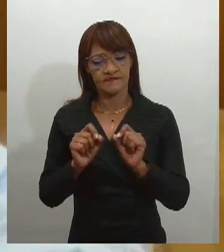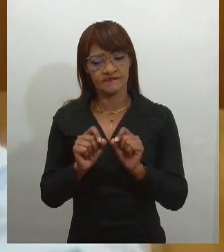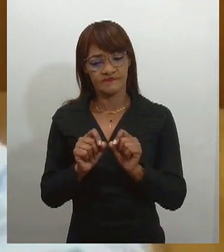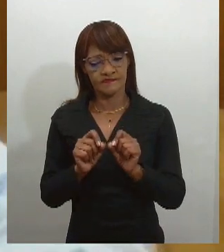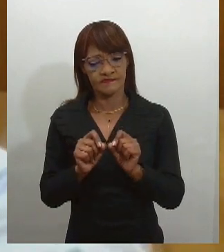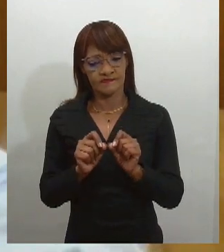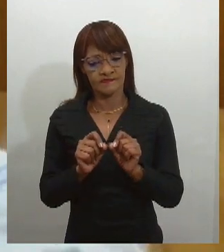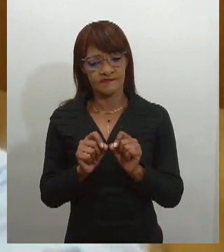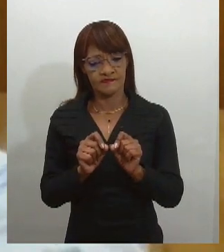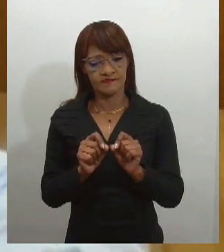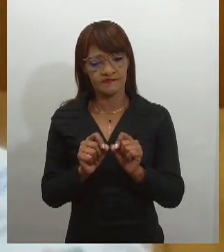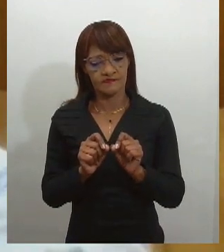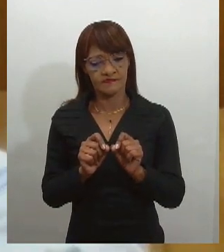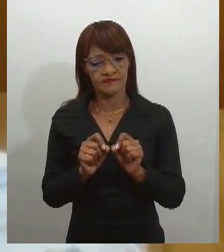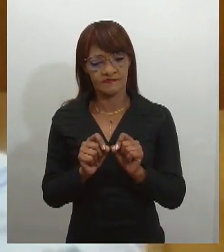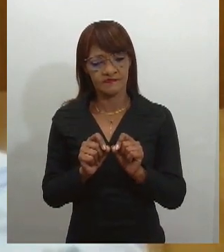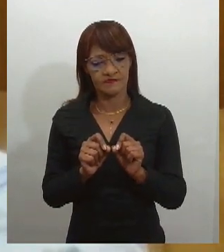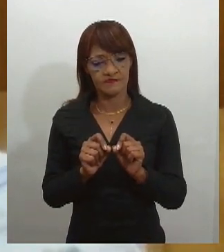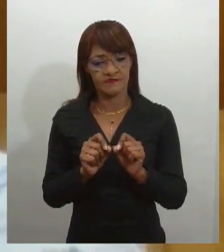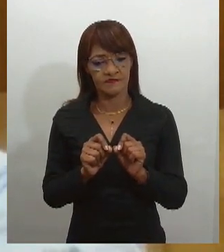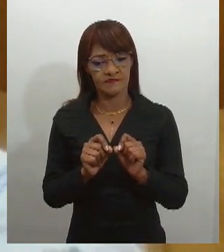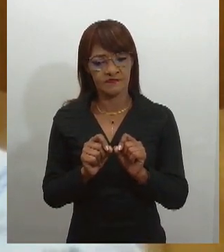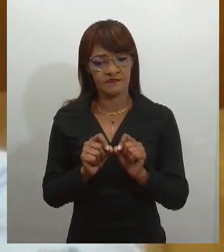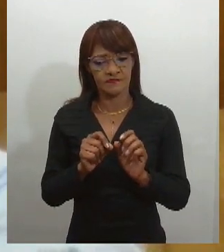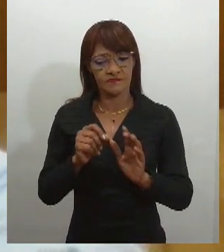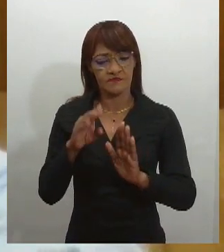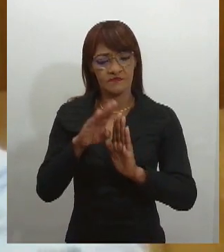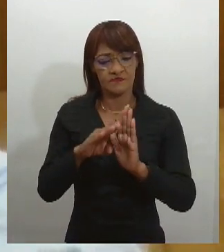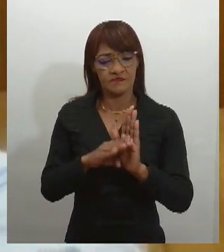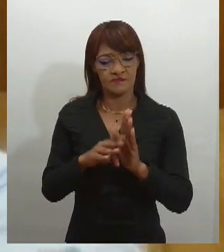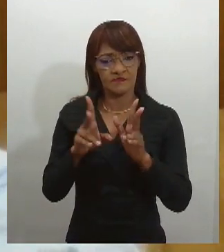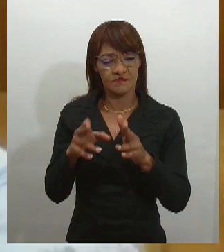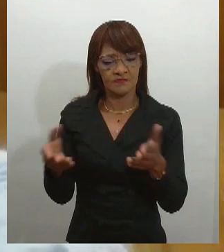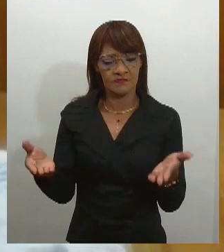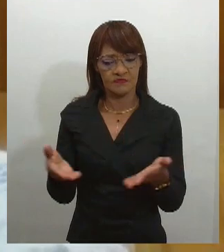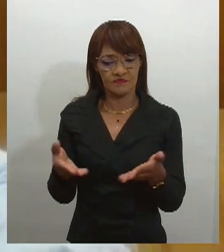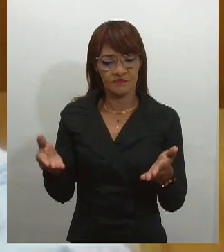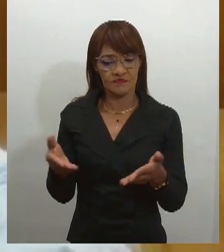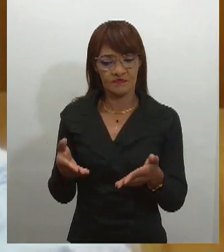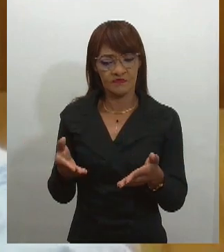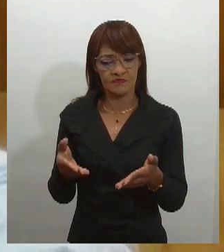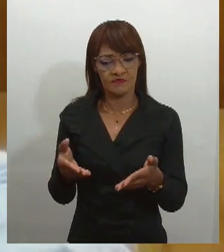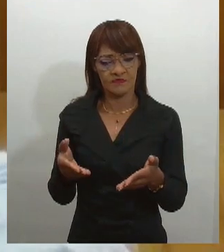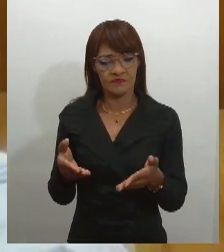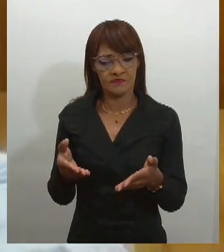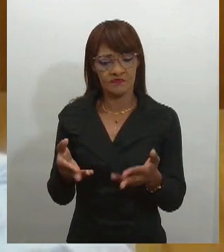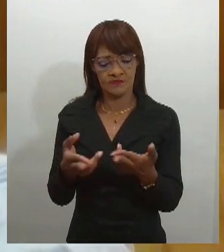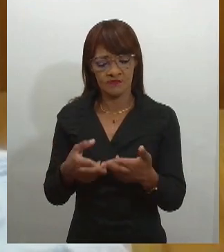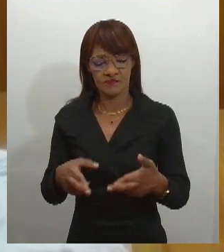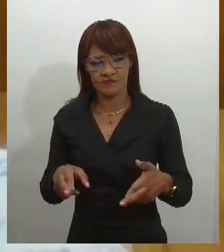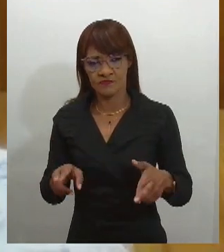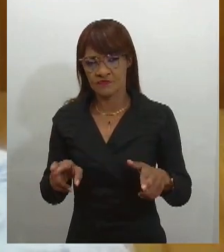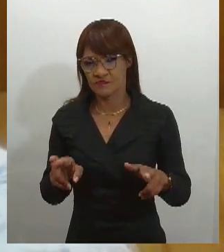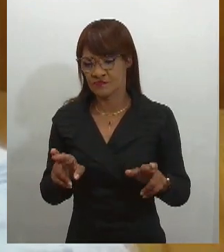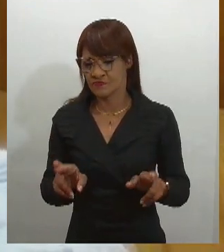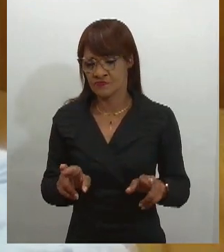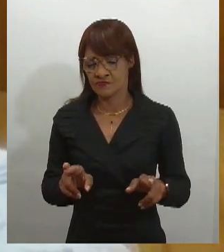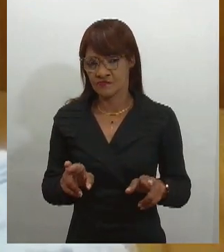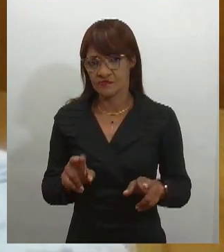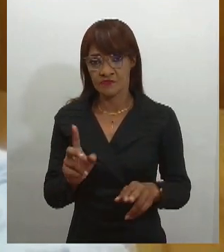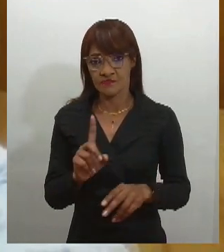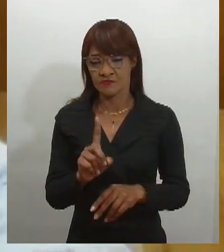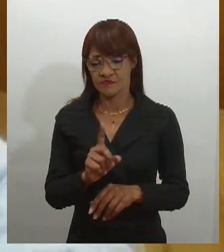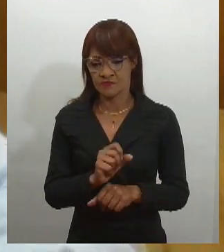um programa como esse aí, o Programa Nacional de Renegociação de Dívidas da Família, o Refamília, que estabelece a imposição